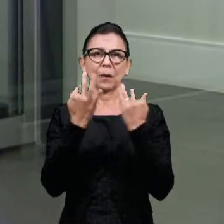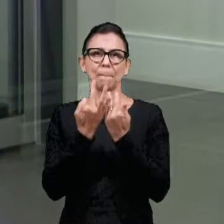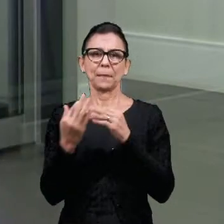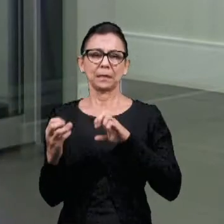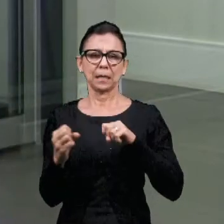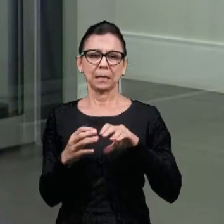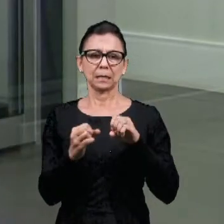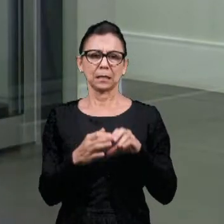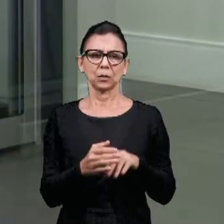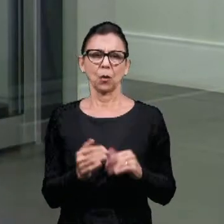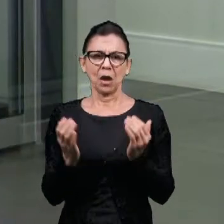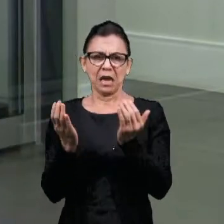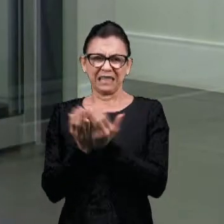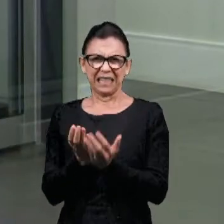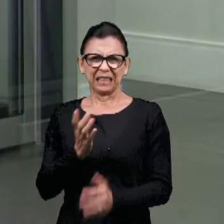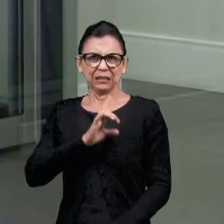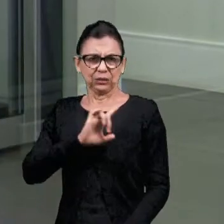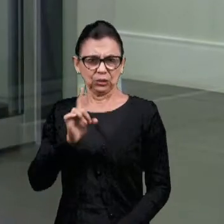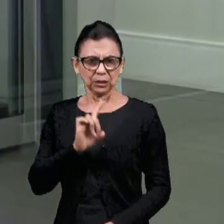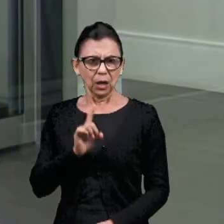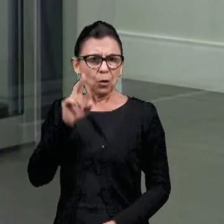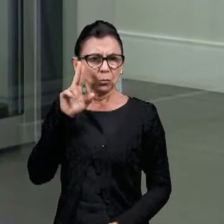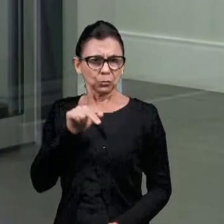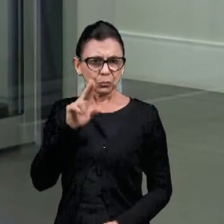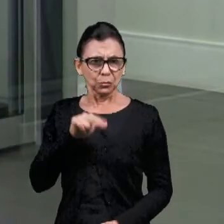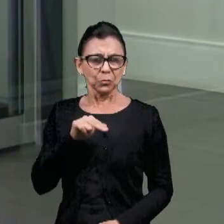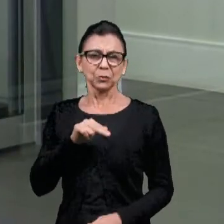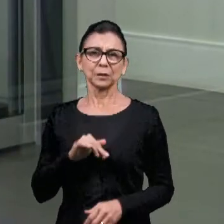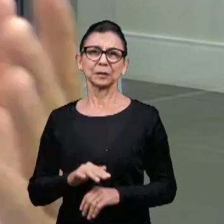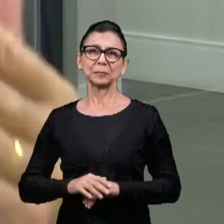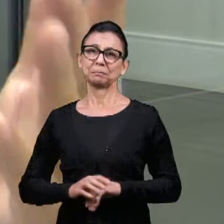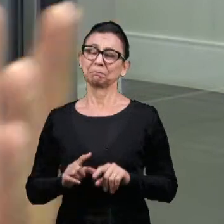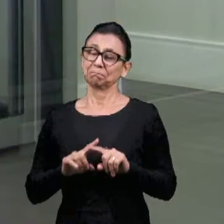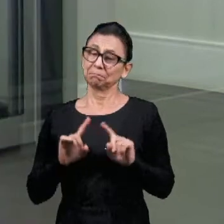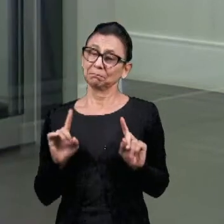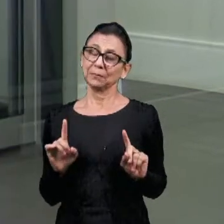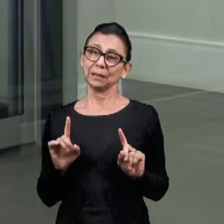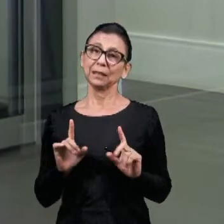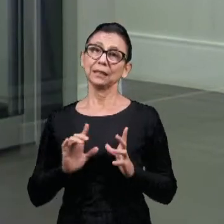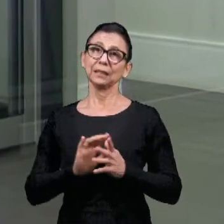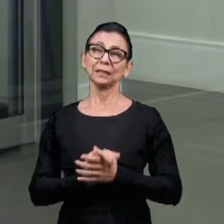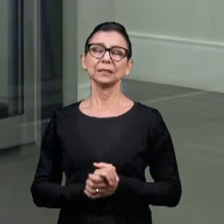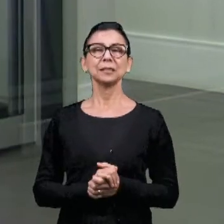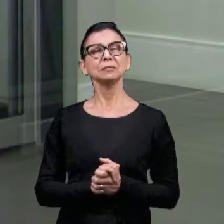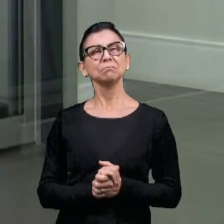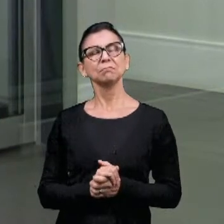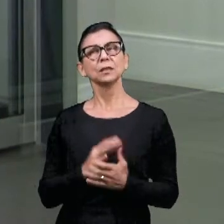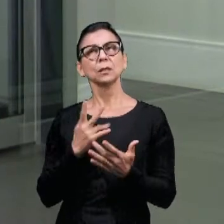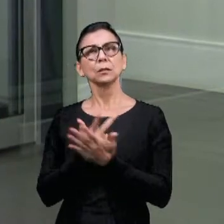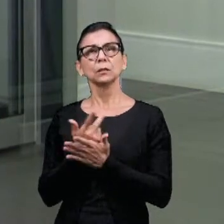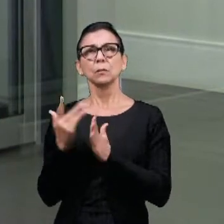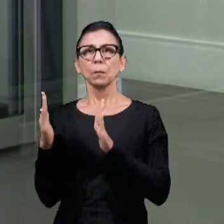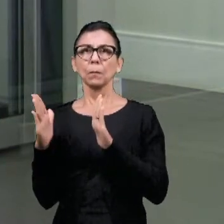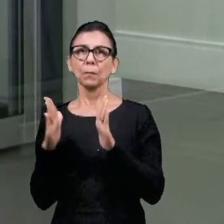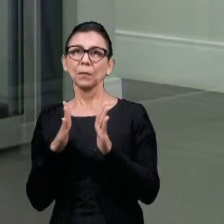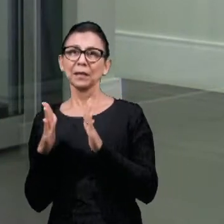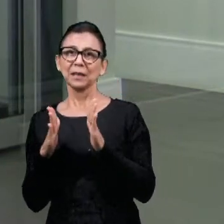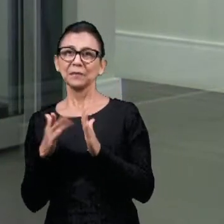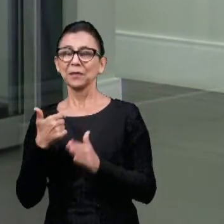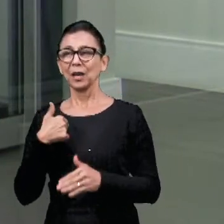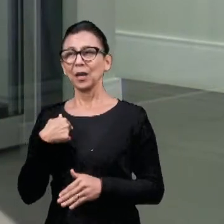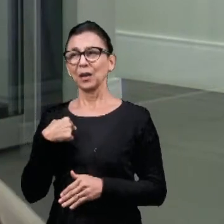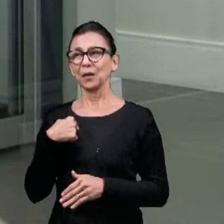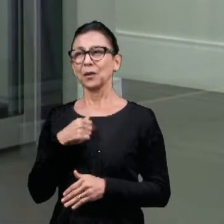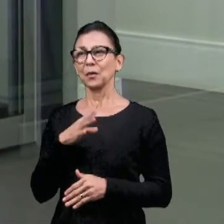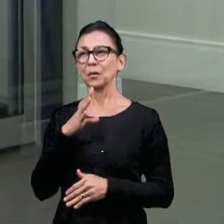afinidade com crentes, né? E por uma certa época eu conheci uma moça,